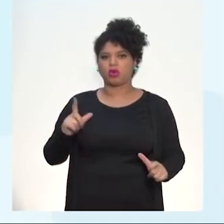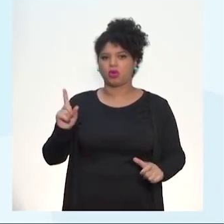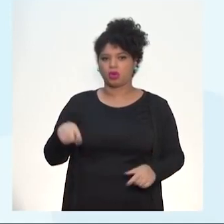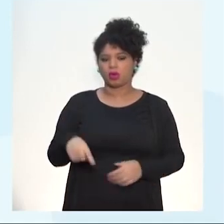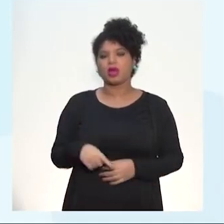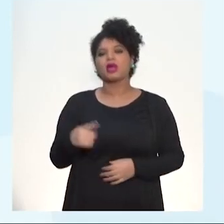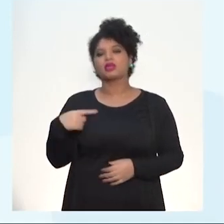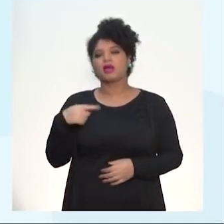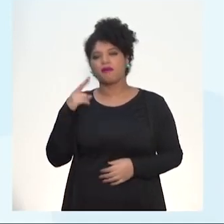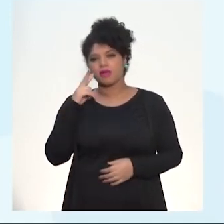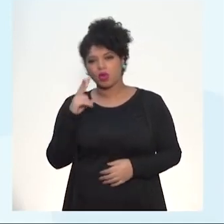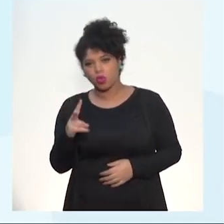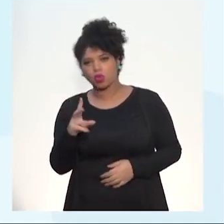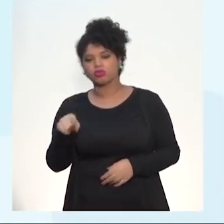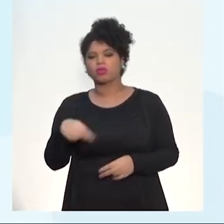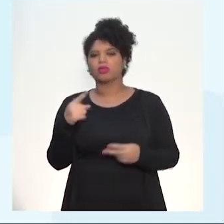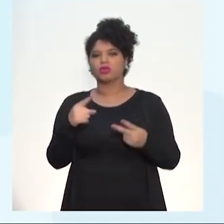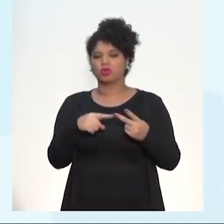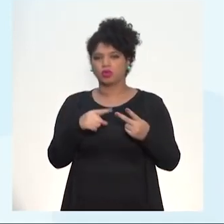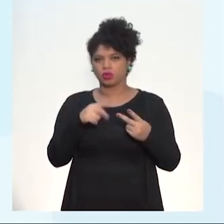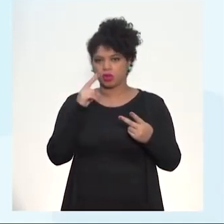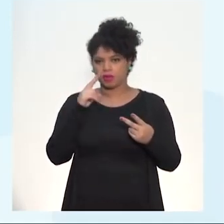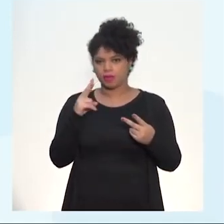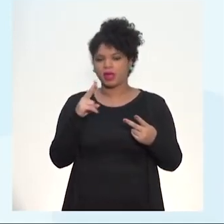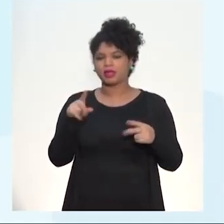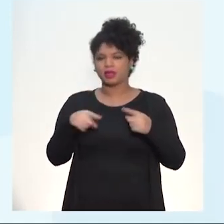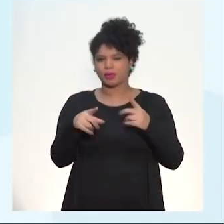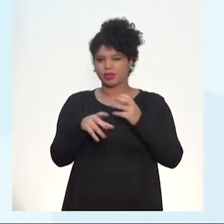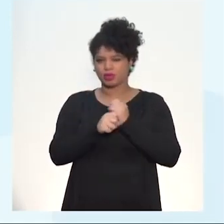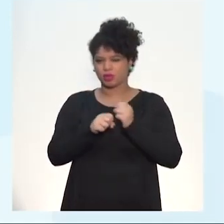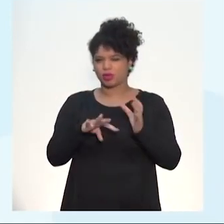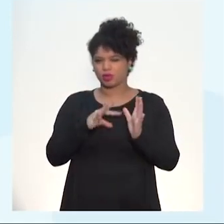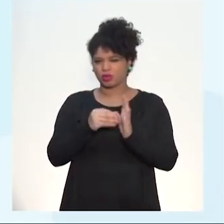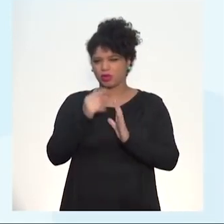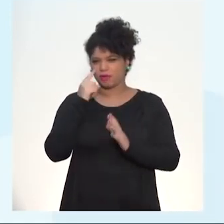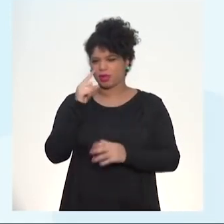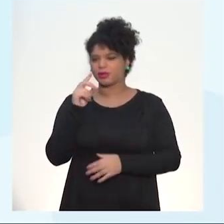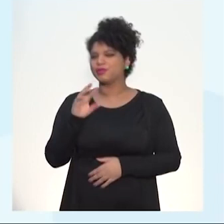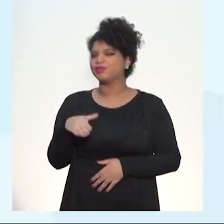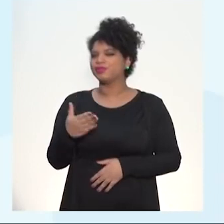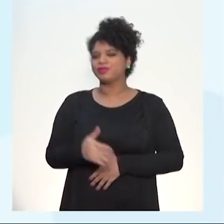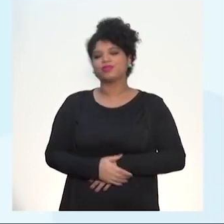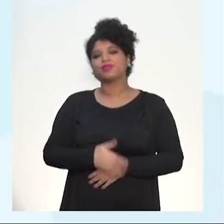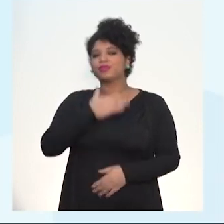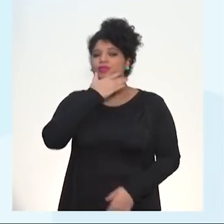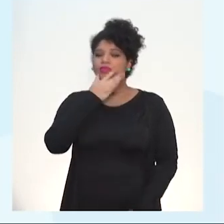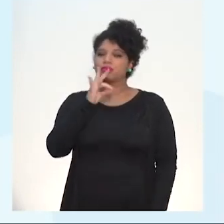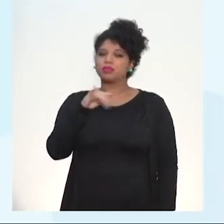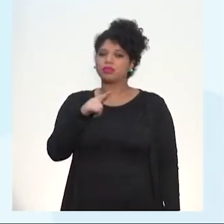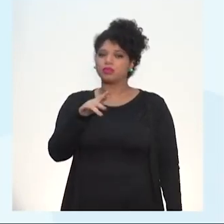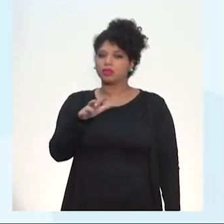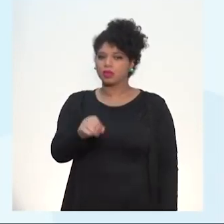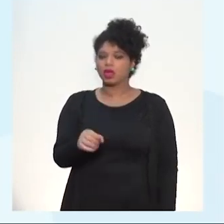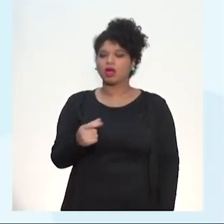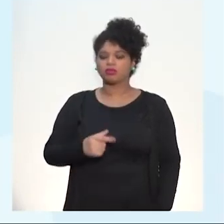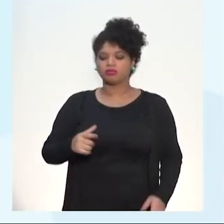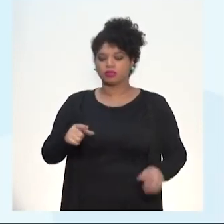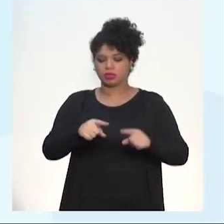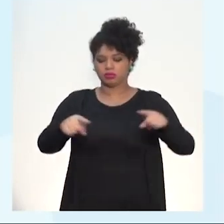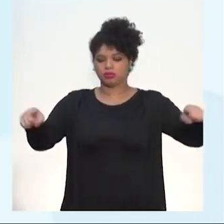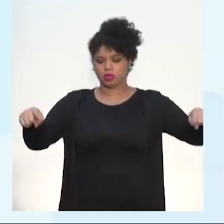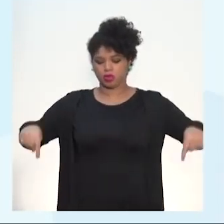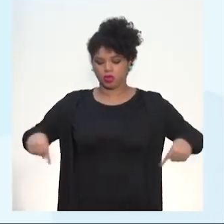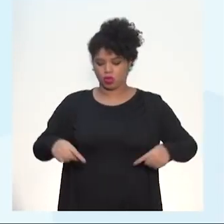um bloco, depois eu vou pedir o outro e depois a gente vai juntar. Então, vamos ver a historinha, ó. Tiago instalou uma piscina de fibra em sua